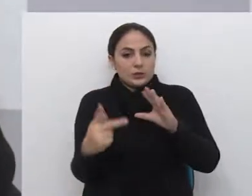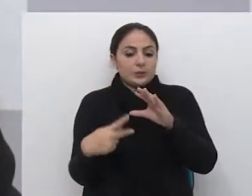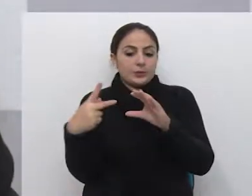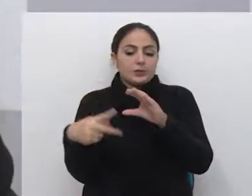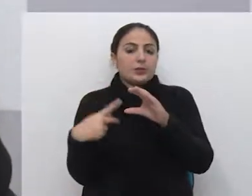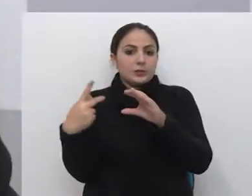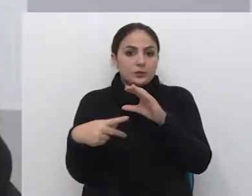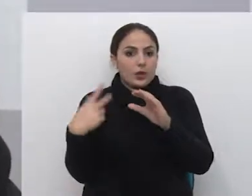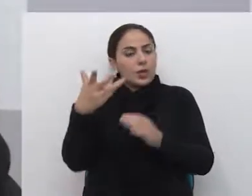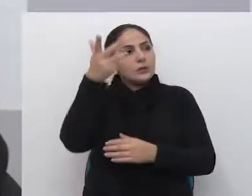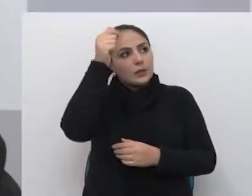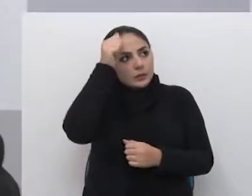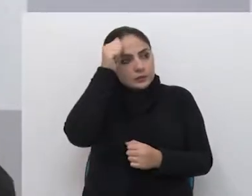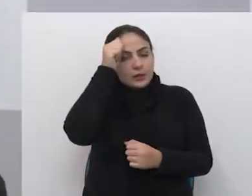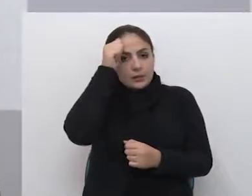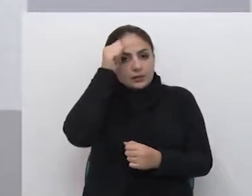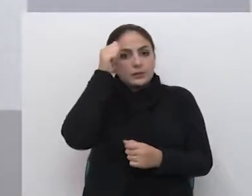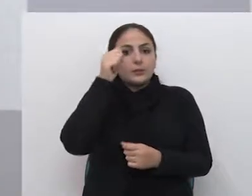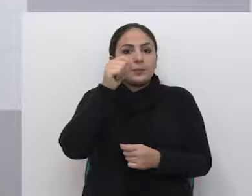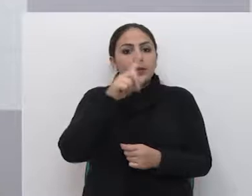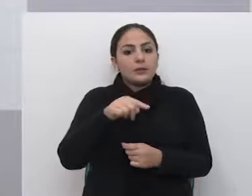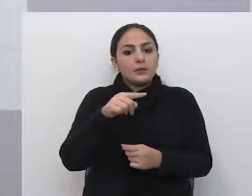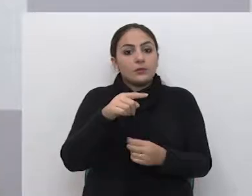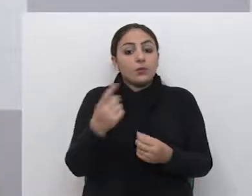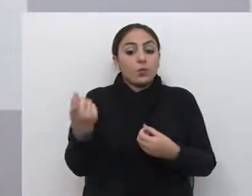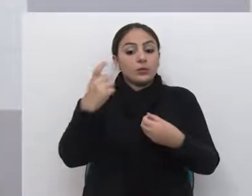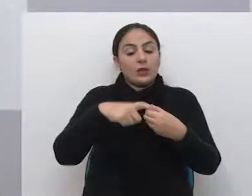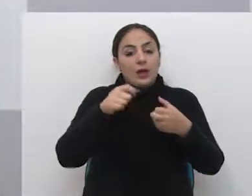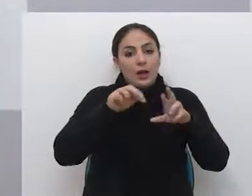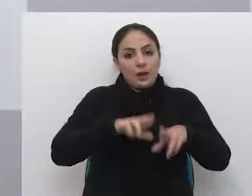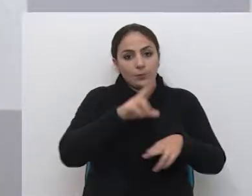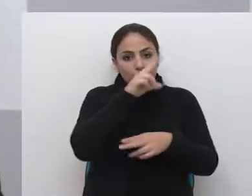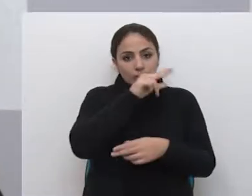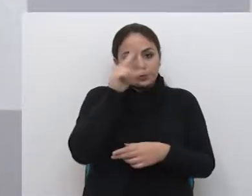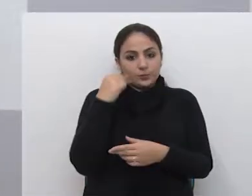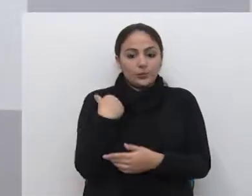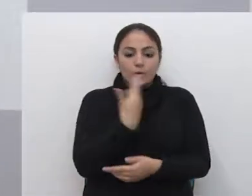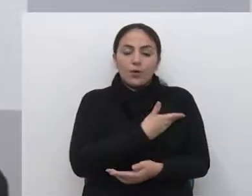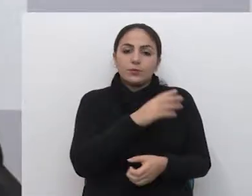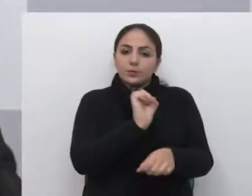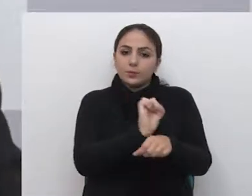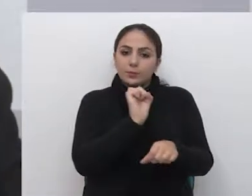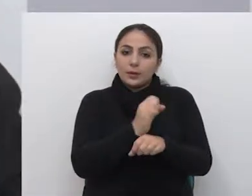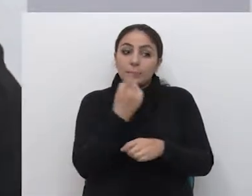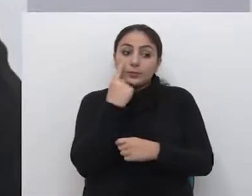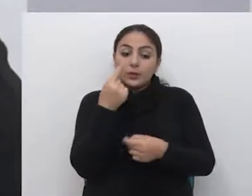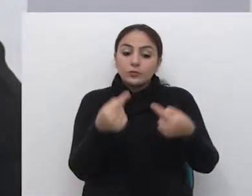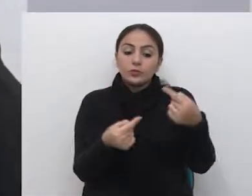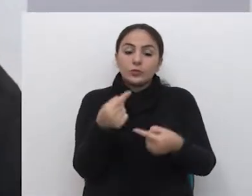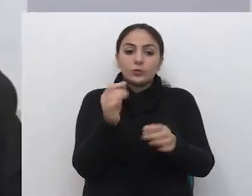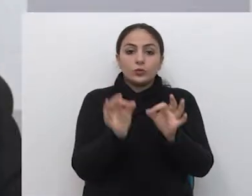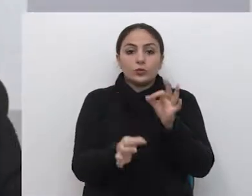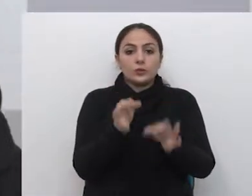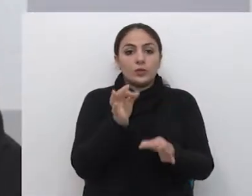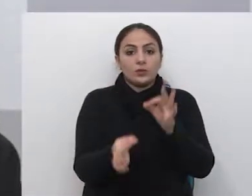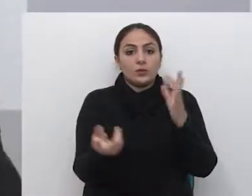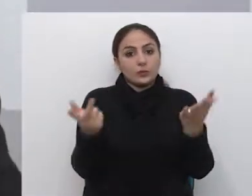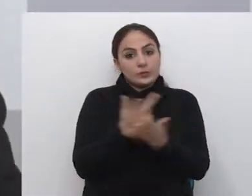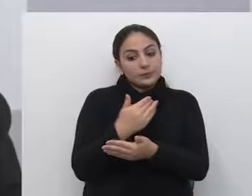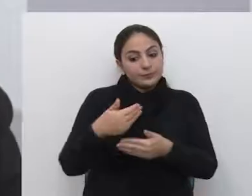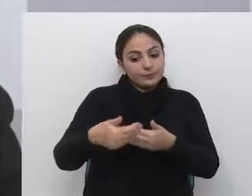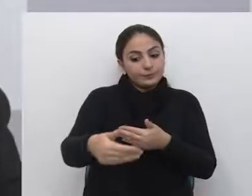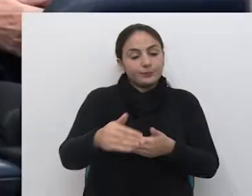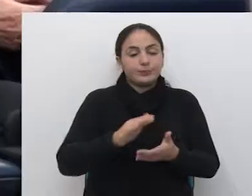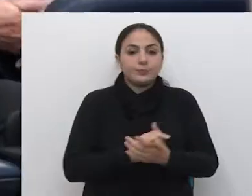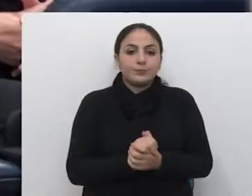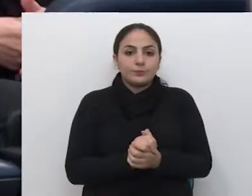Câmara analisasse a revogação desse terreno. Então, vamos aguardar agora os embates judiciais que vão ocorrer